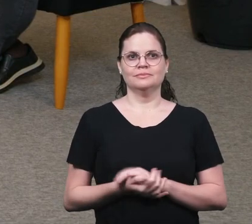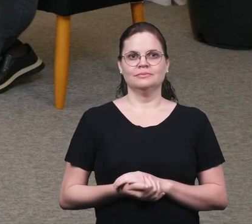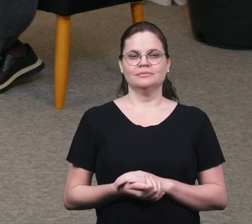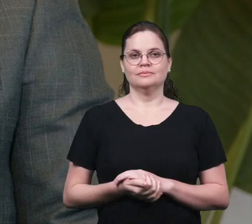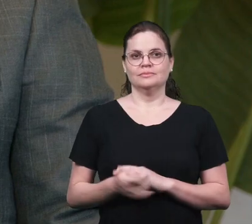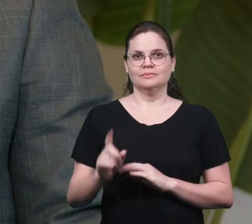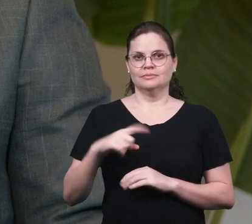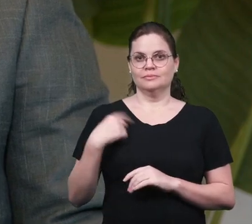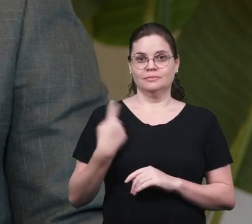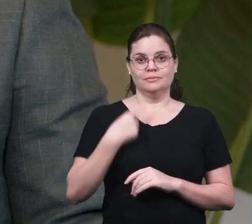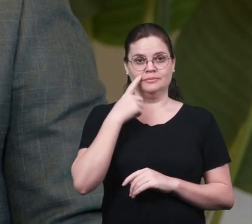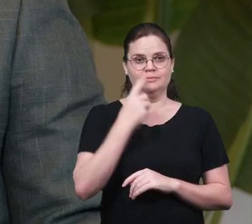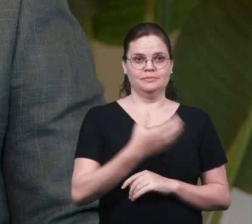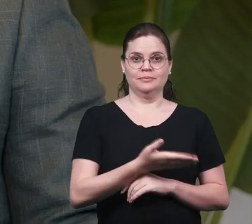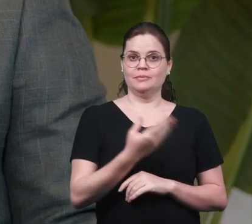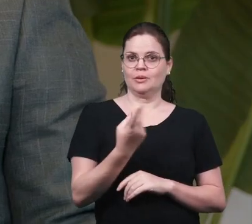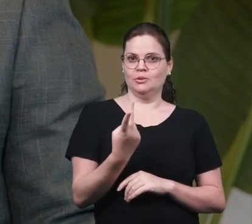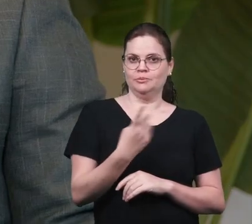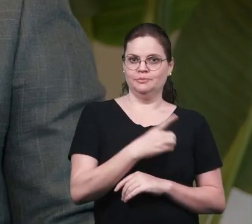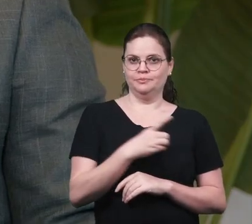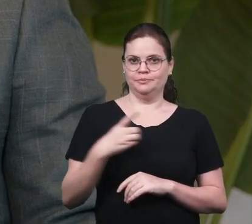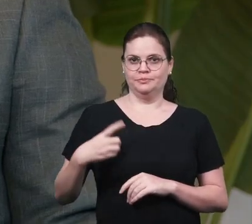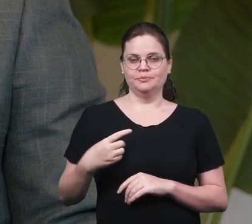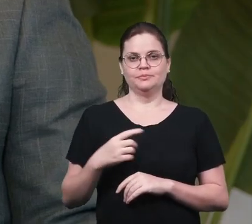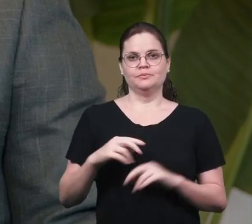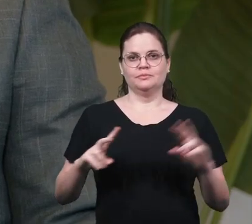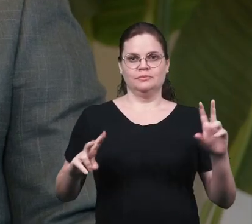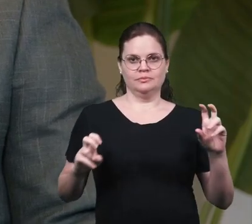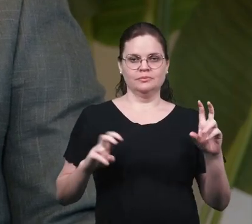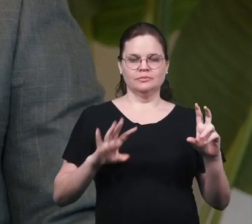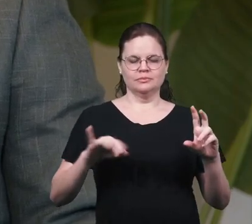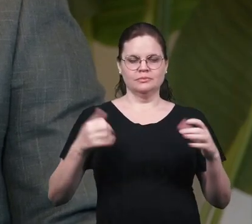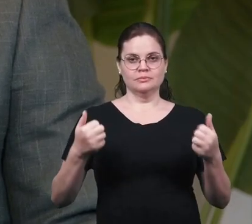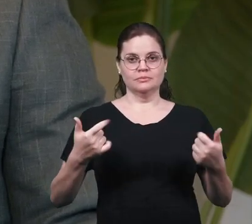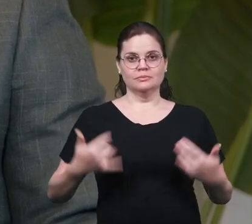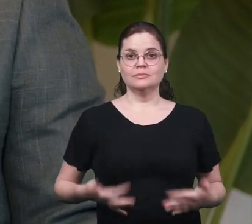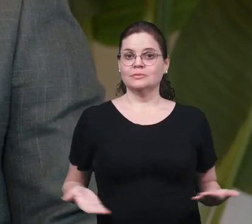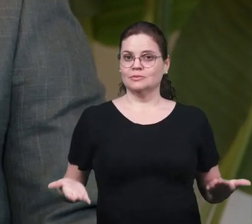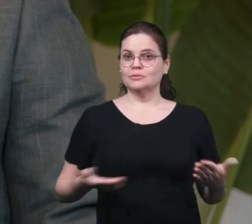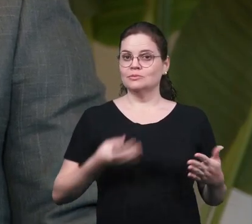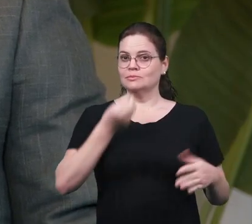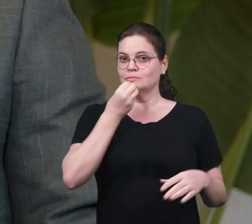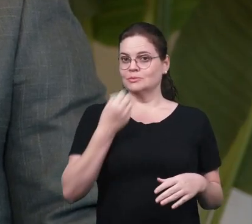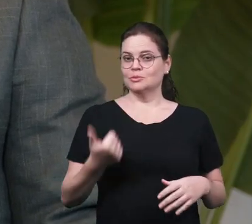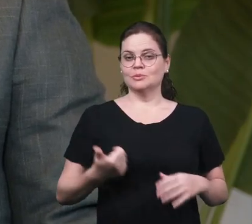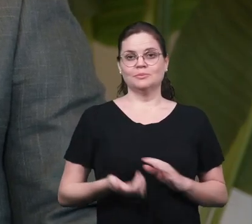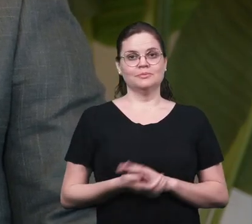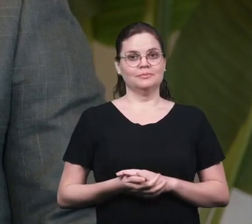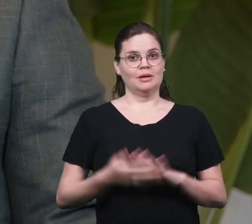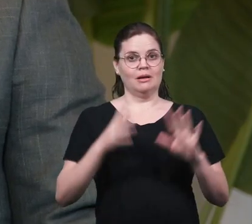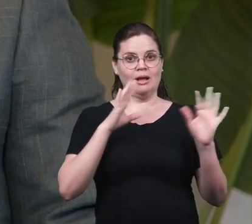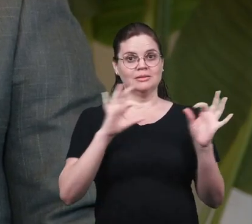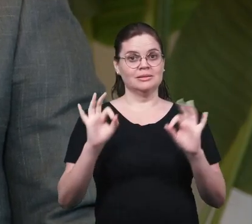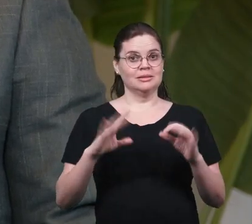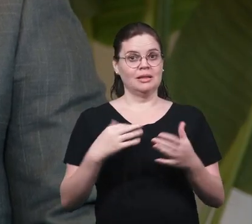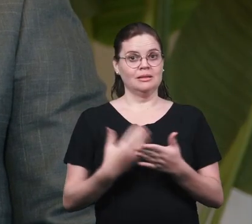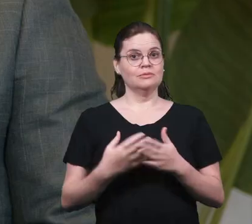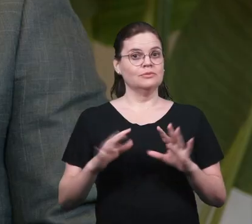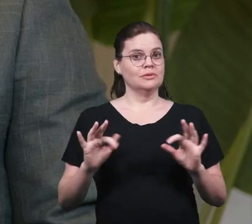estamos recebendo 2 diáconos aqui, já vamos falar do tema que, olha, hoje promete. Fique aí até o